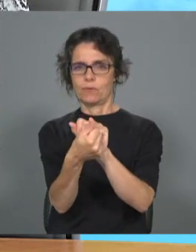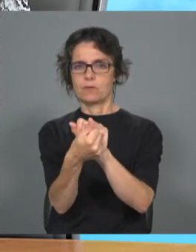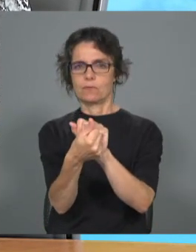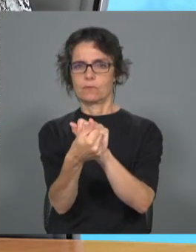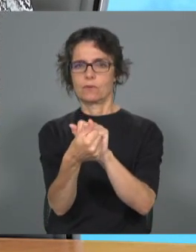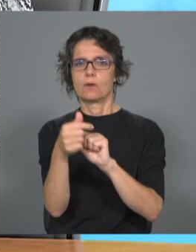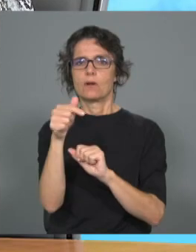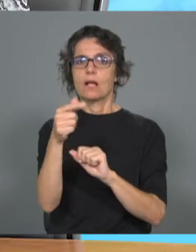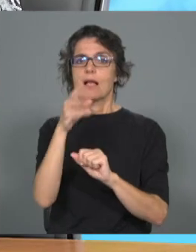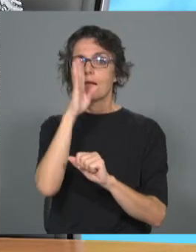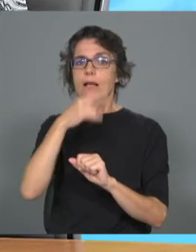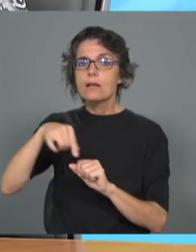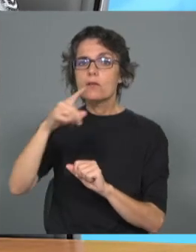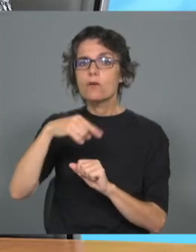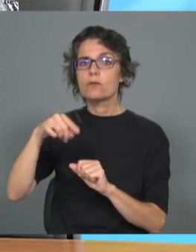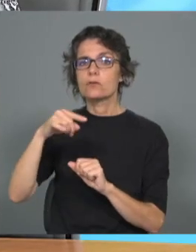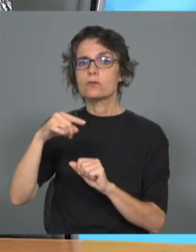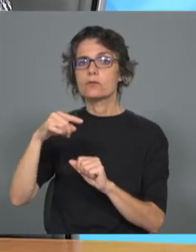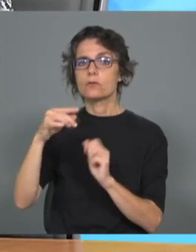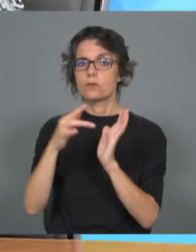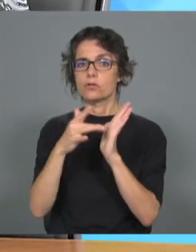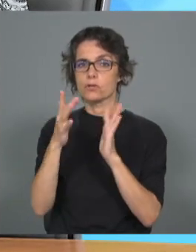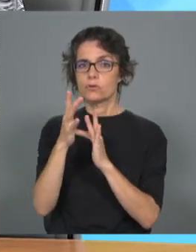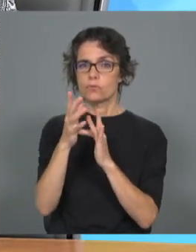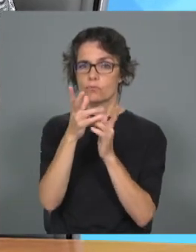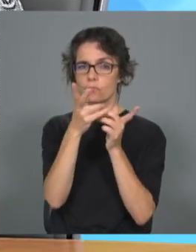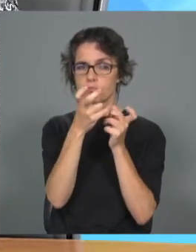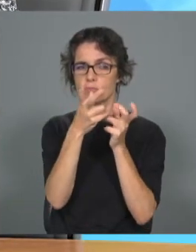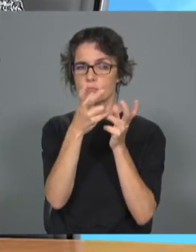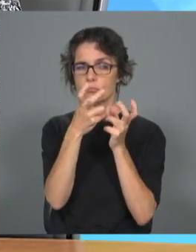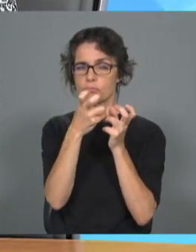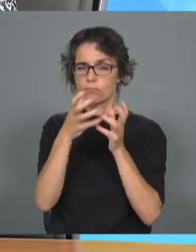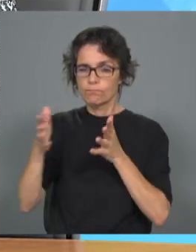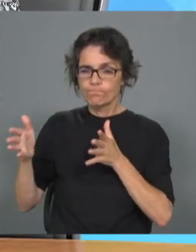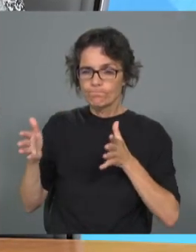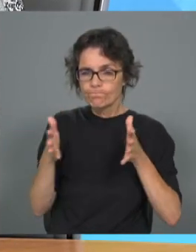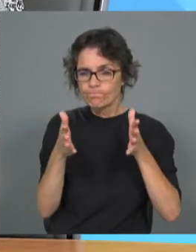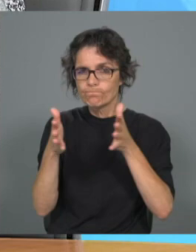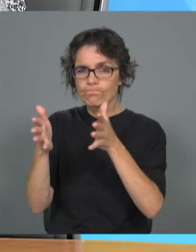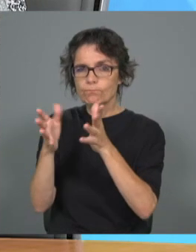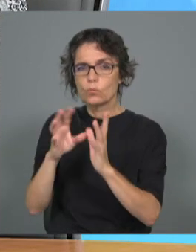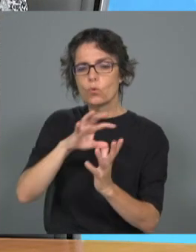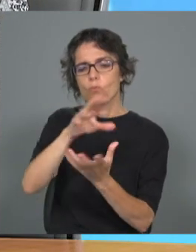E se nós seguirmos os critérios de Jesus para a construção de um mundo novo,